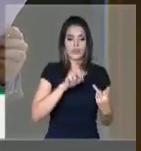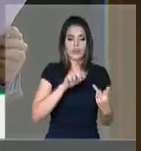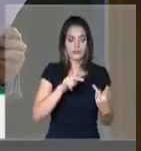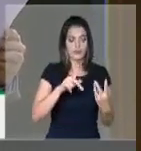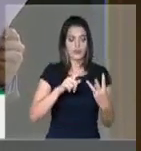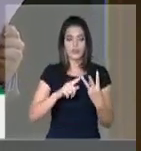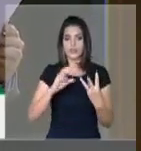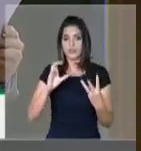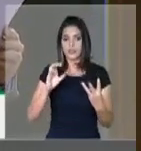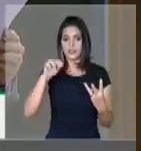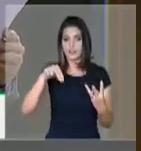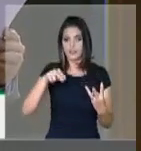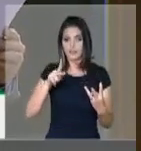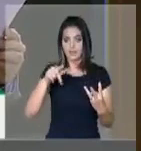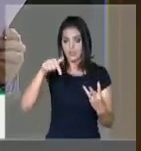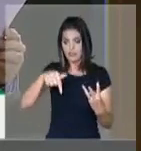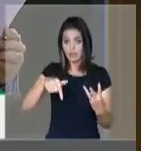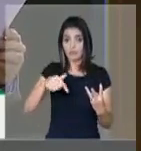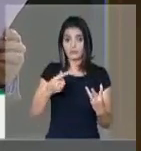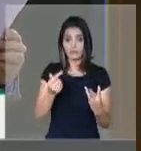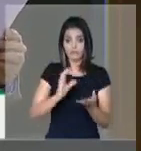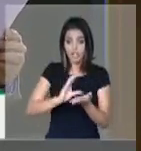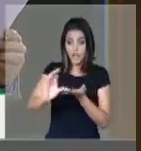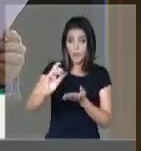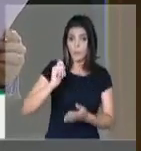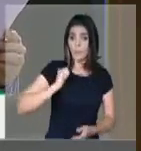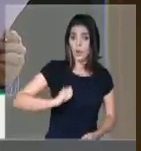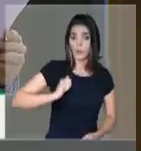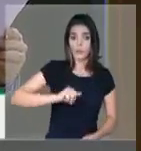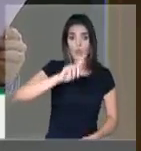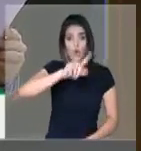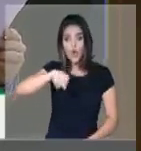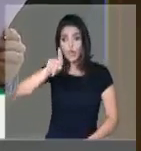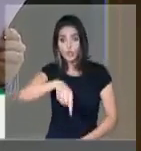o CNPq, referentes à concessão de bolsa de